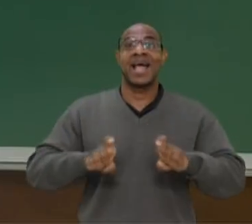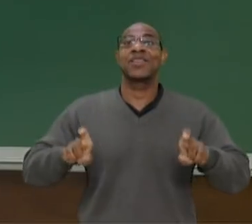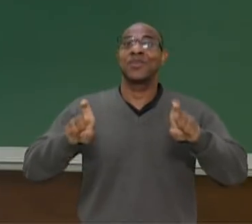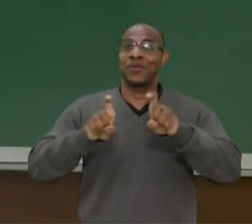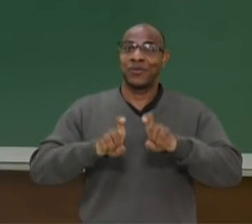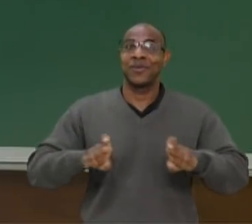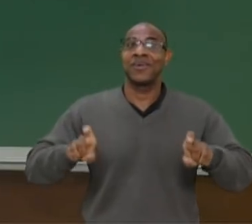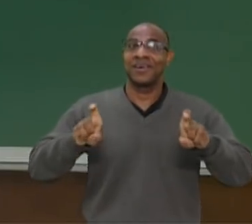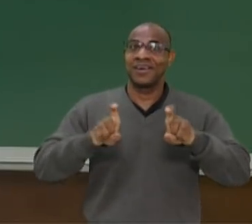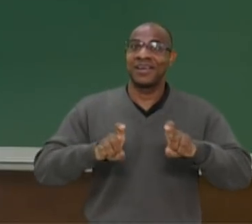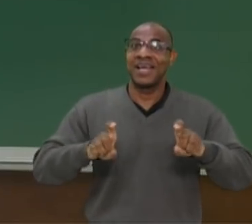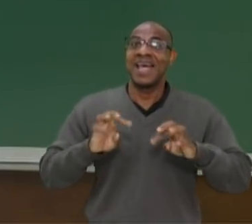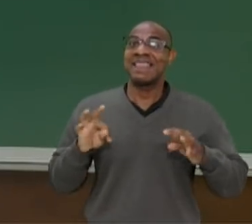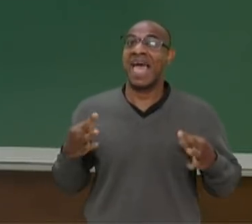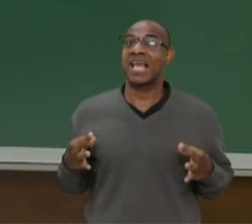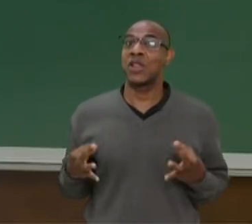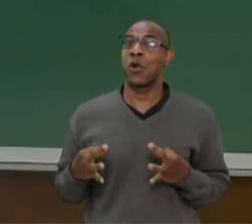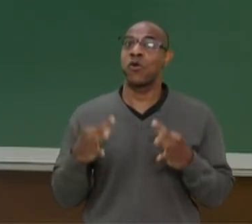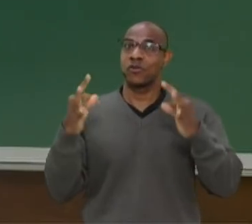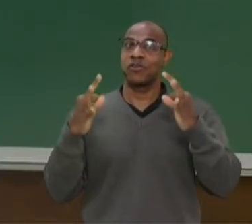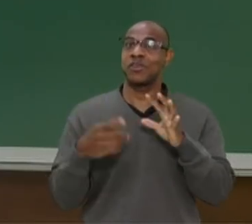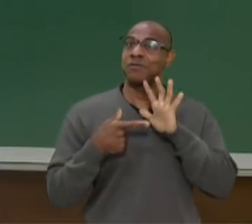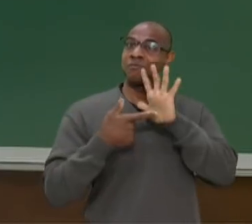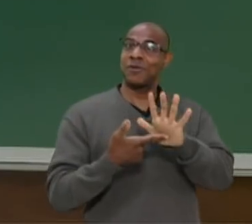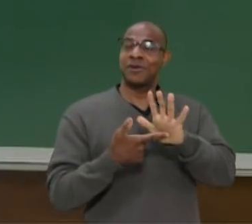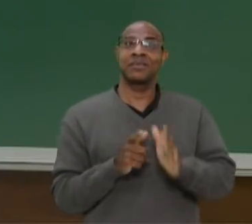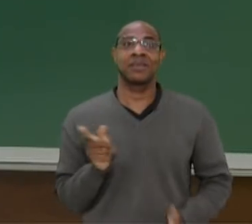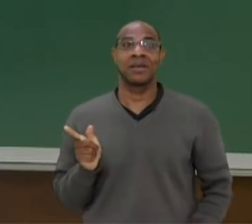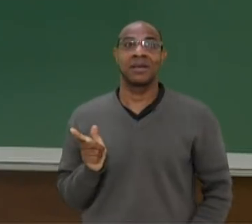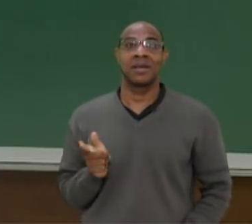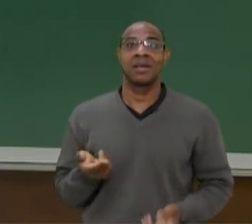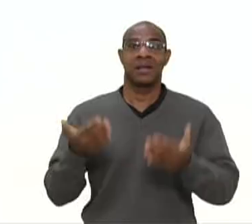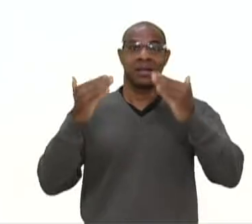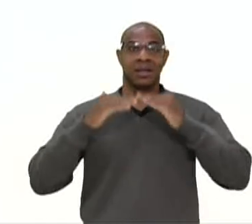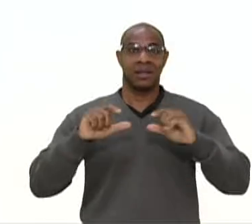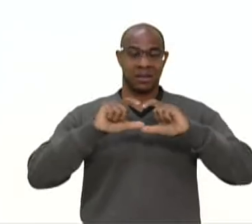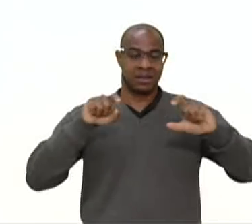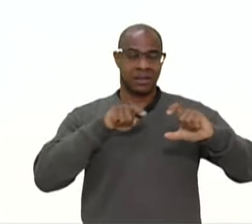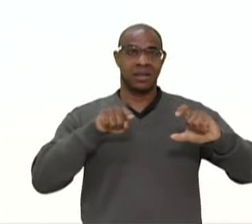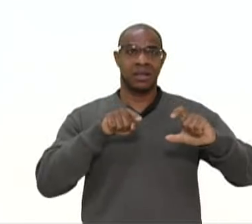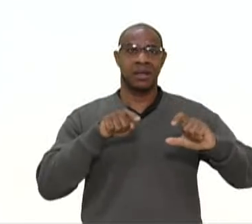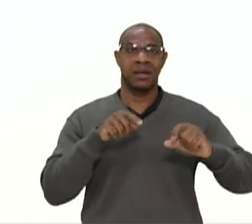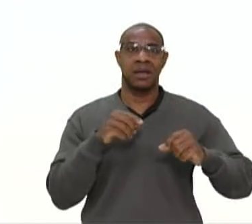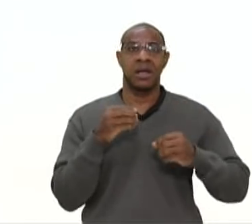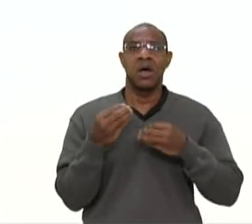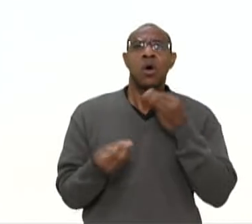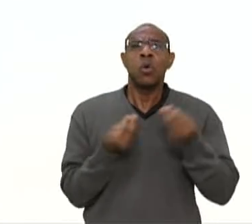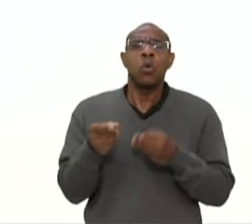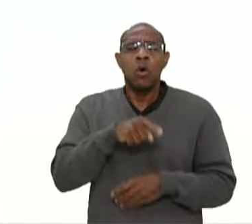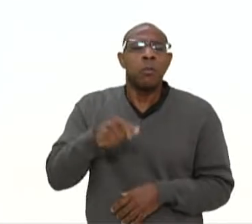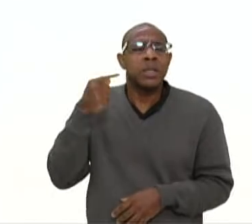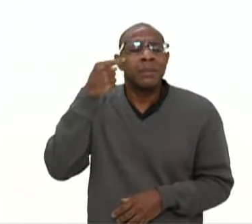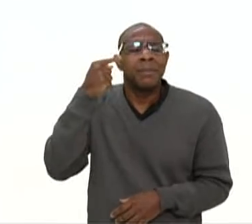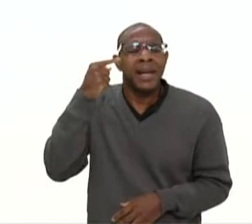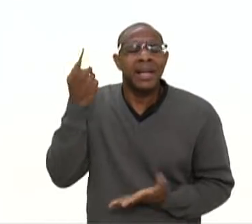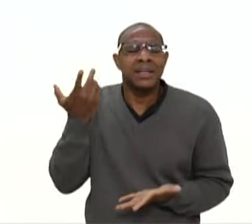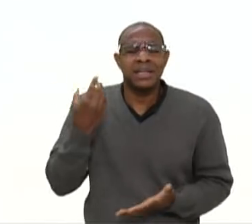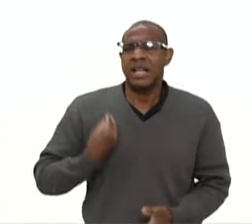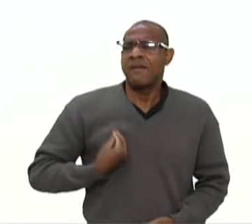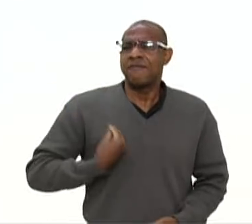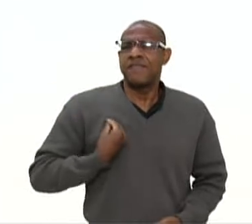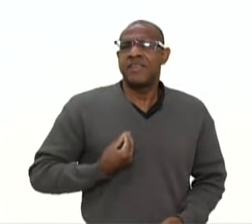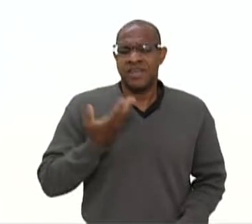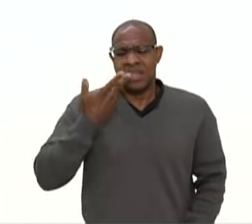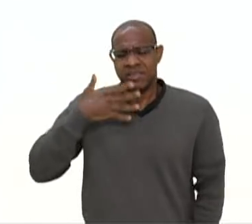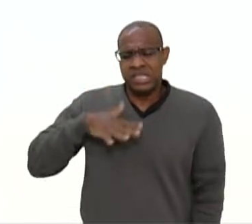seja, para a tecnologia. Aqui embaixo diz assim: como pensam e vivem as